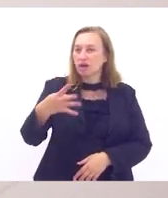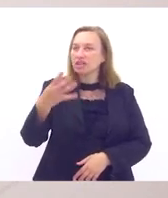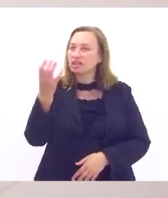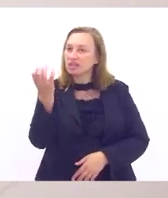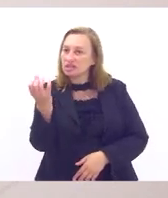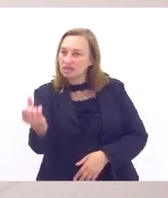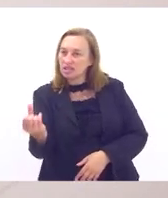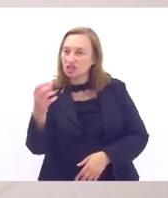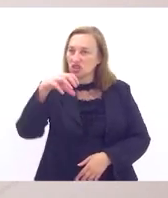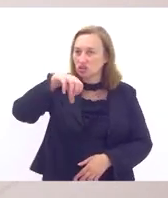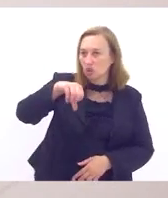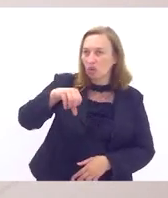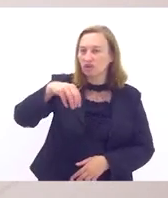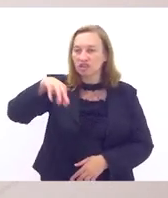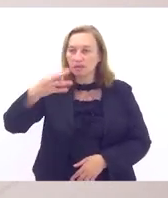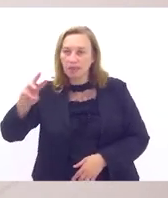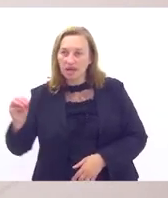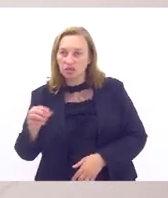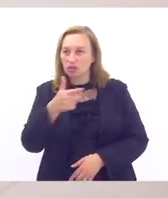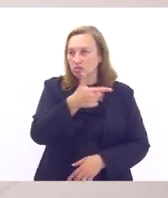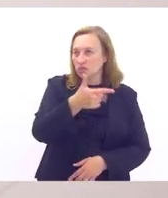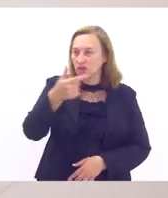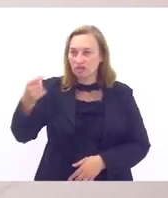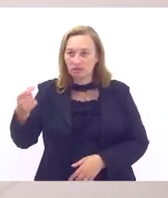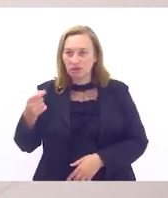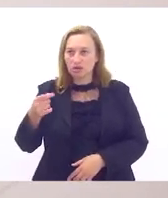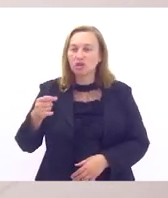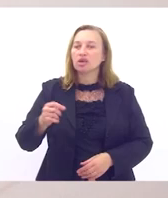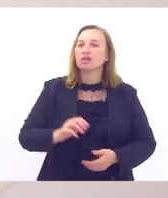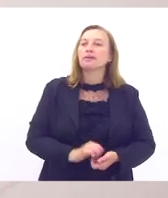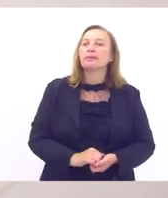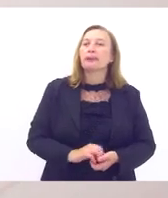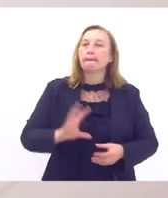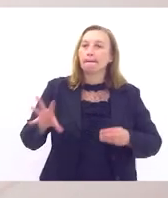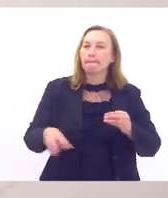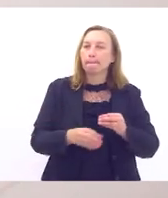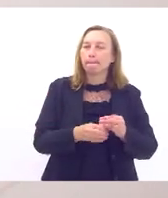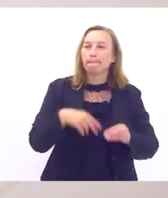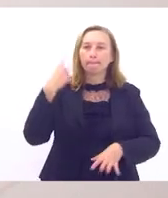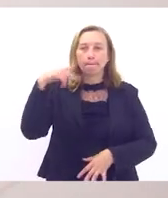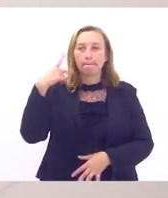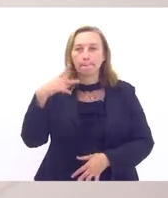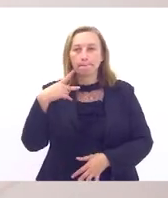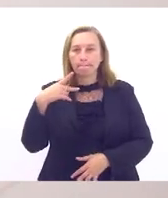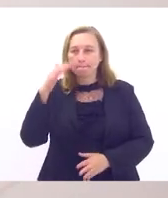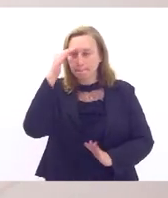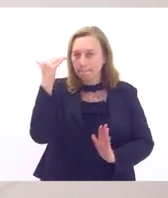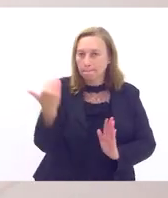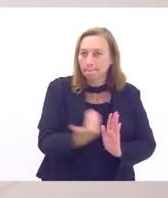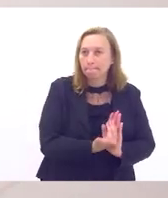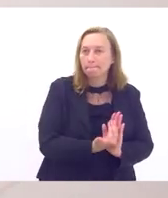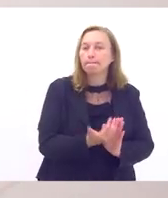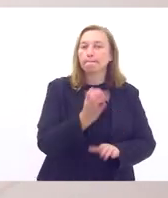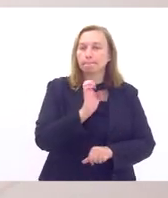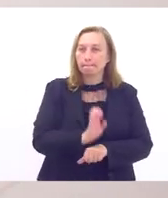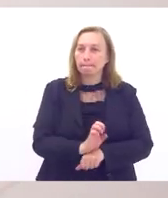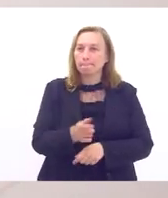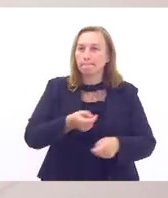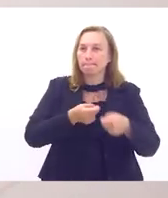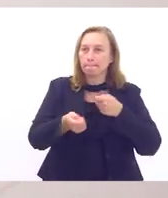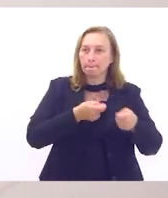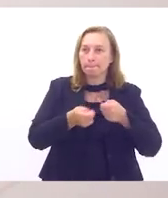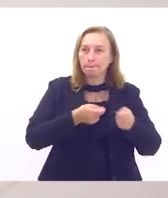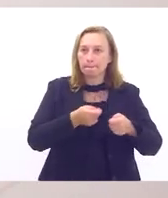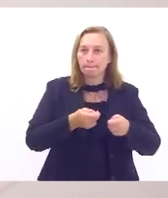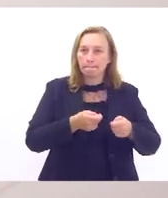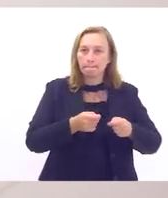8.746, de 9 de março de 2020, que instituiu a política em vigor, a política estadual de controle e